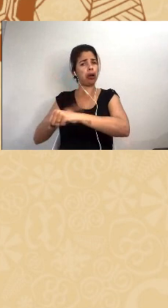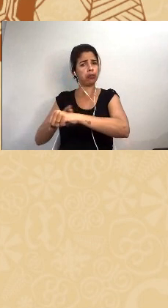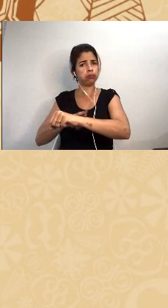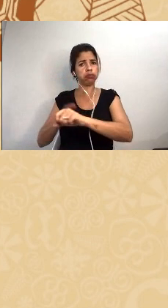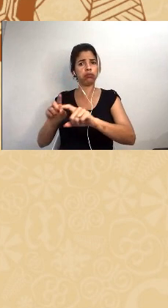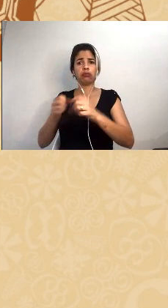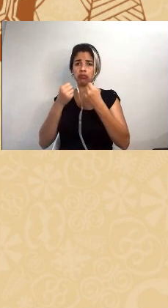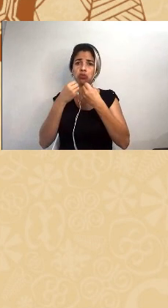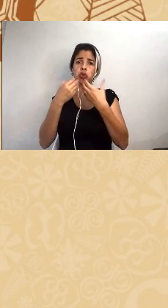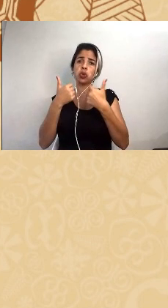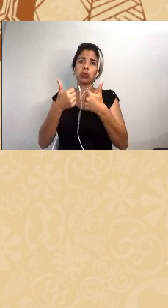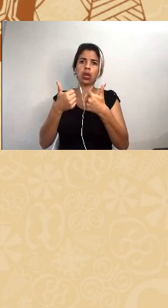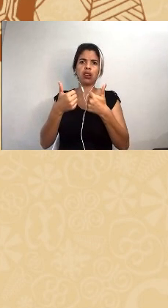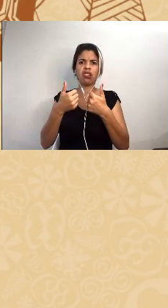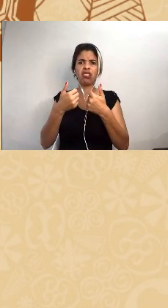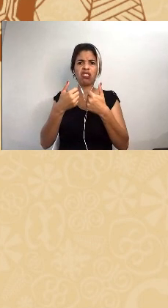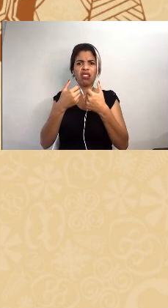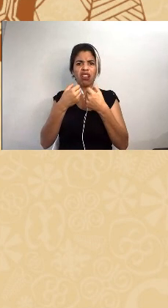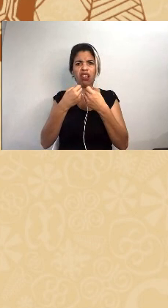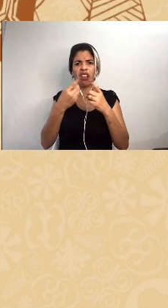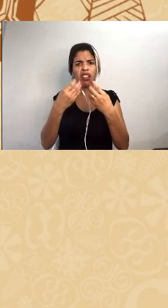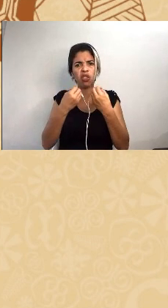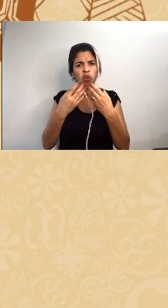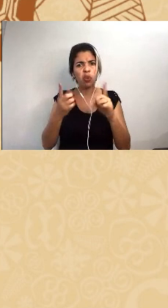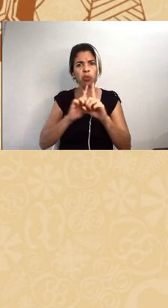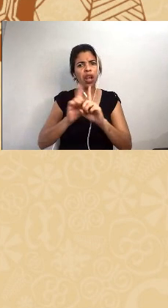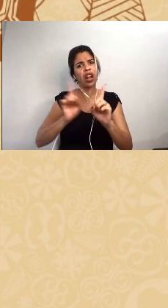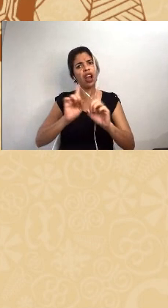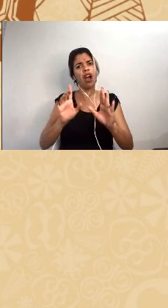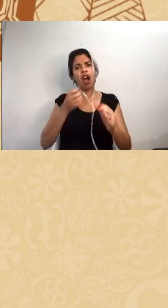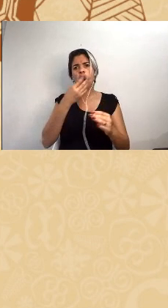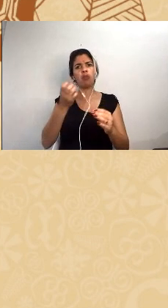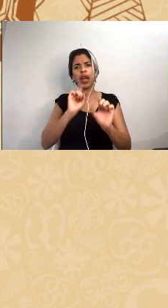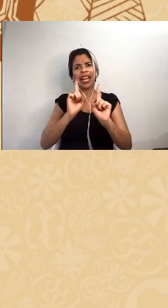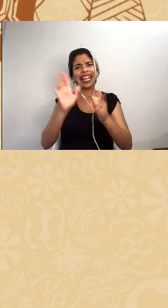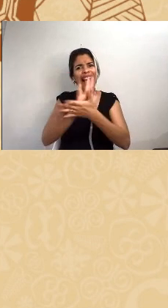bem nada. Não tem nada bem.